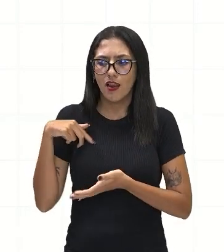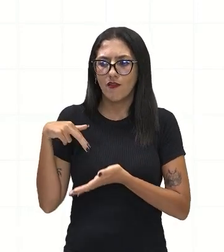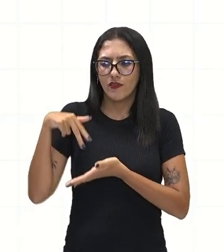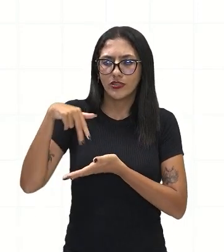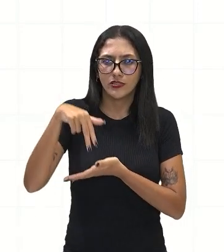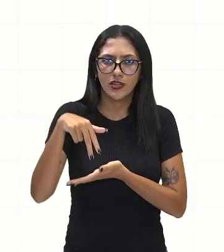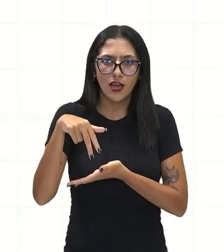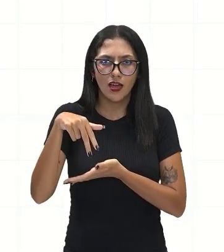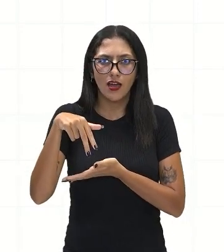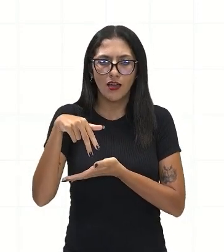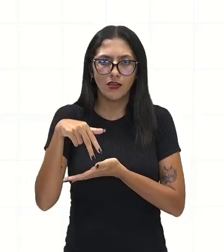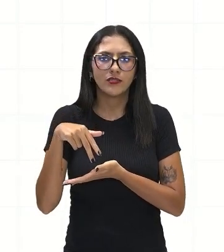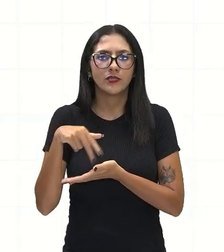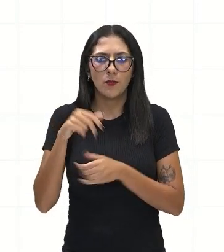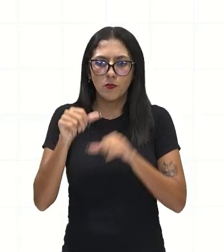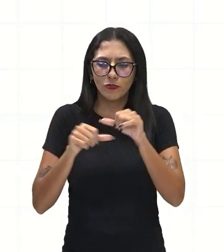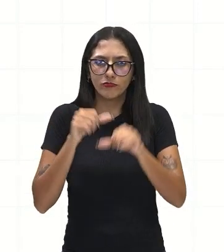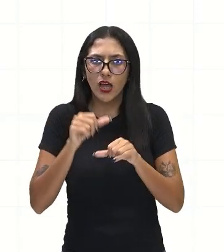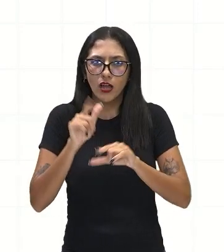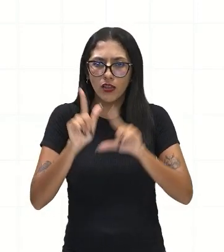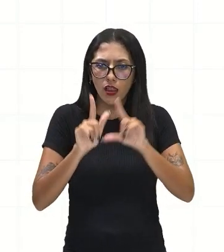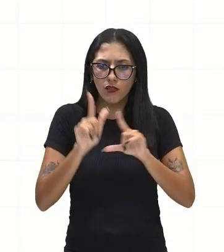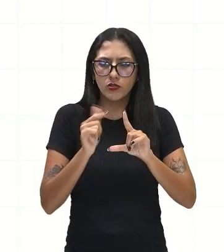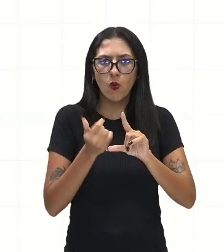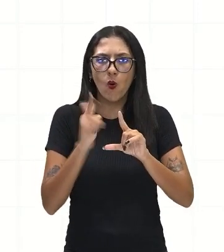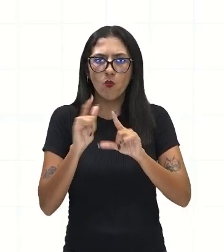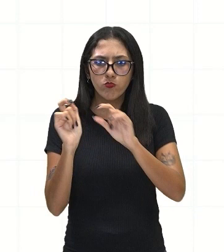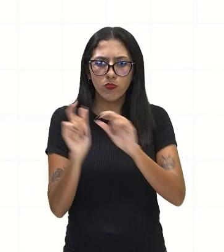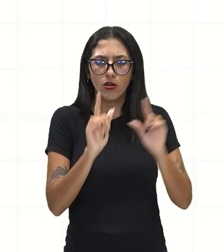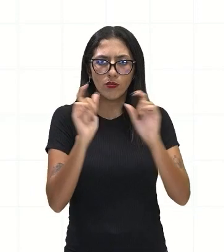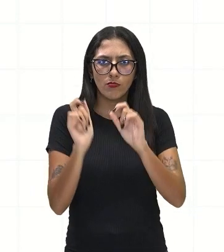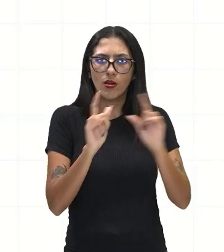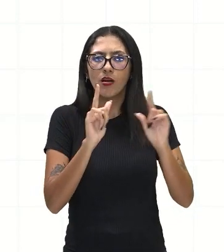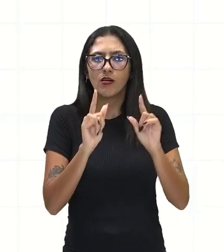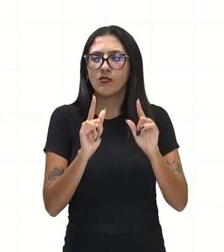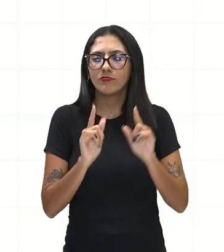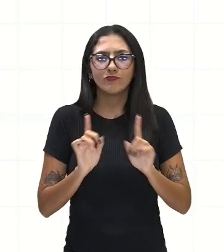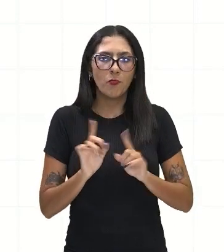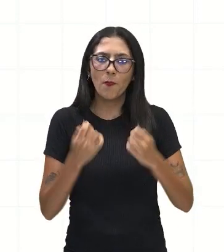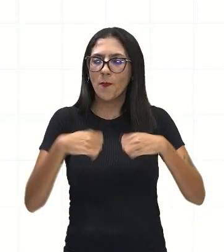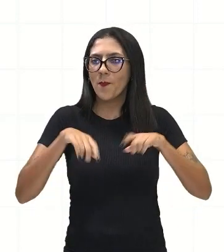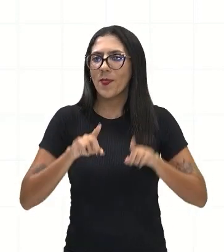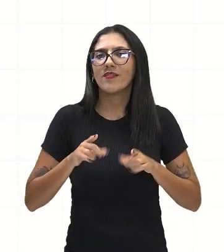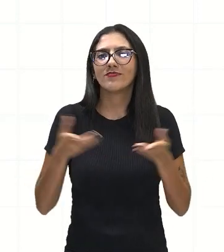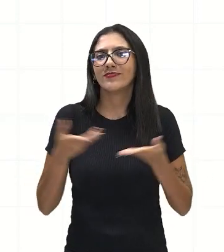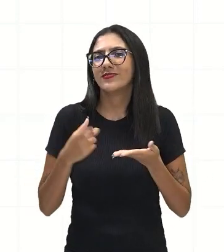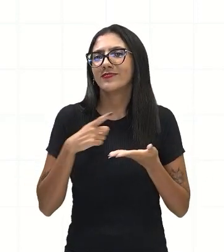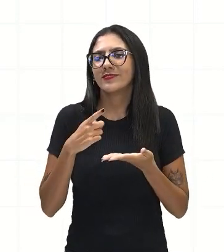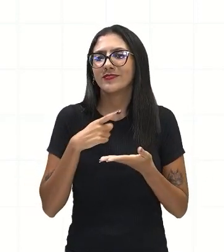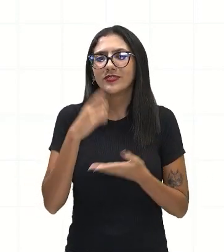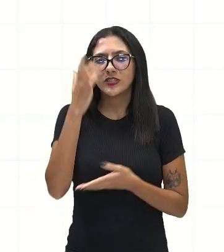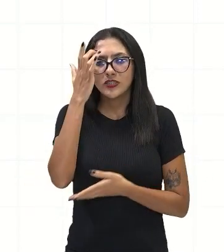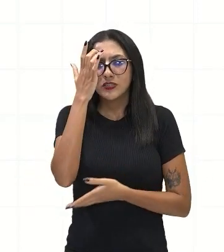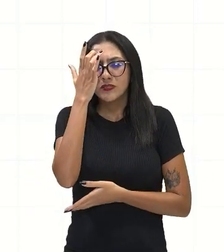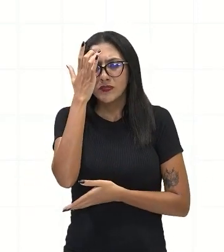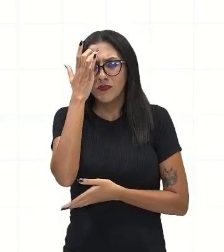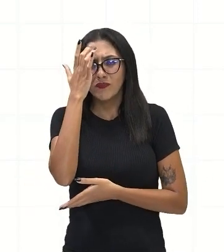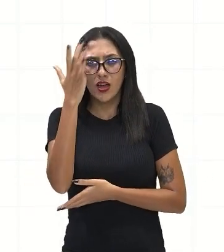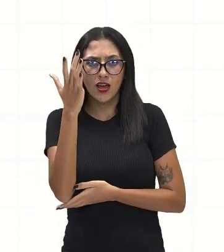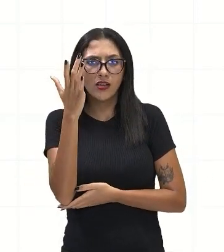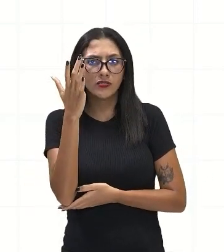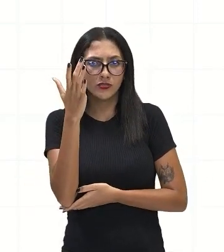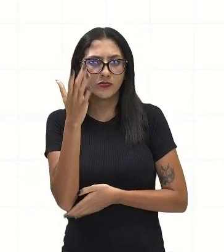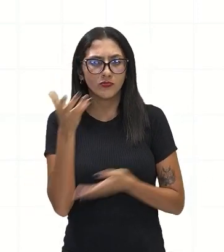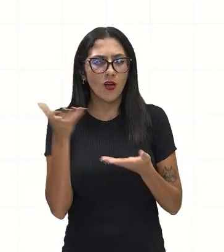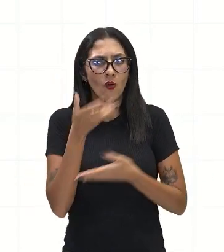para o outro, agora ficou muito fácil, quero dizer, mas que agora ficou muito